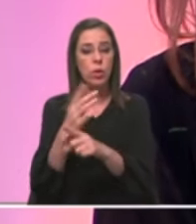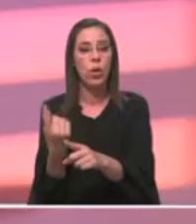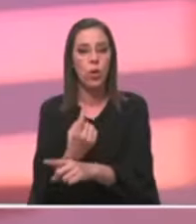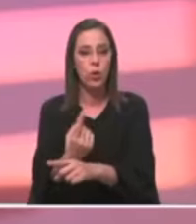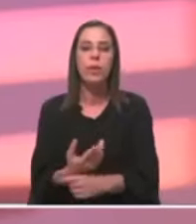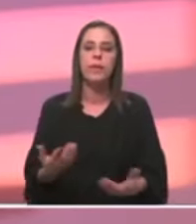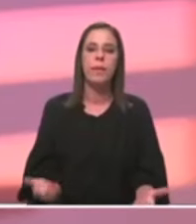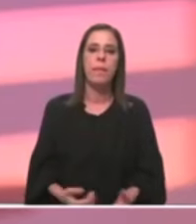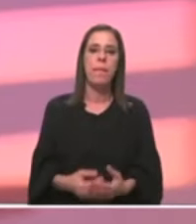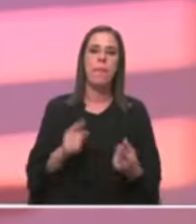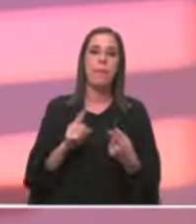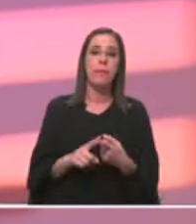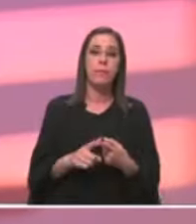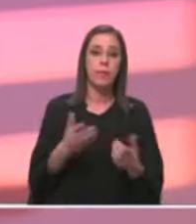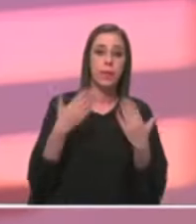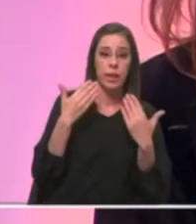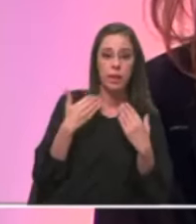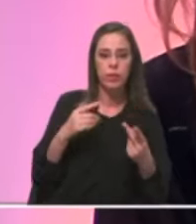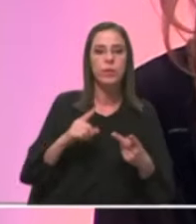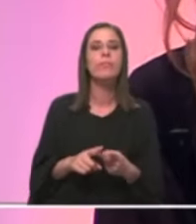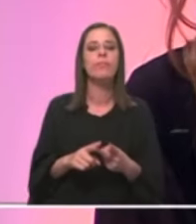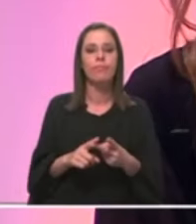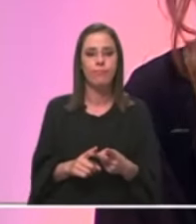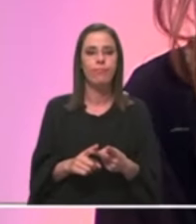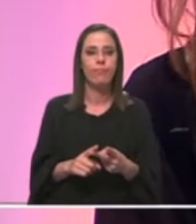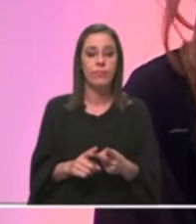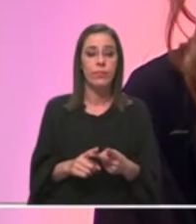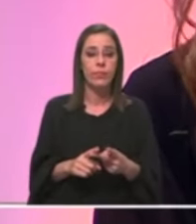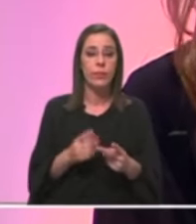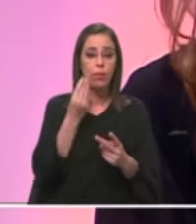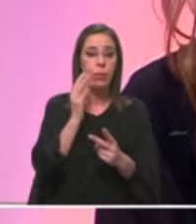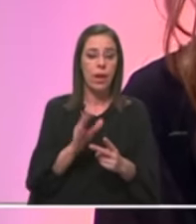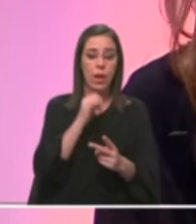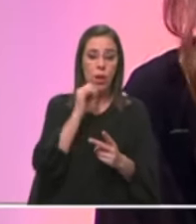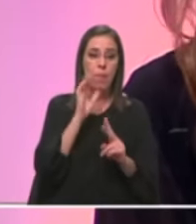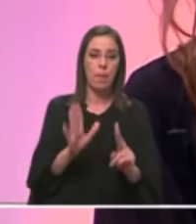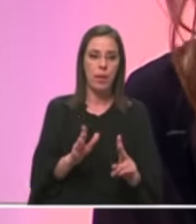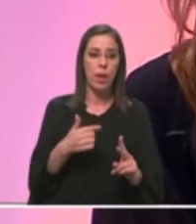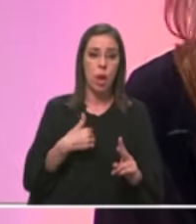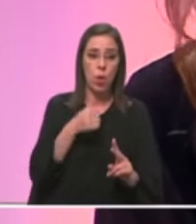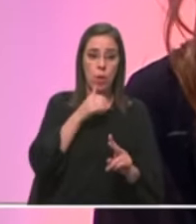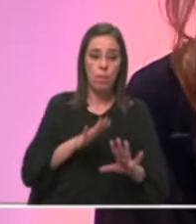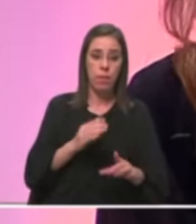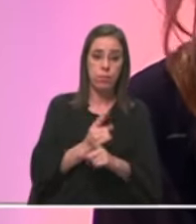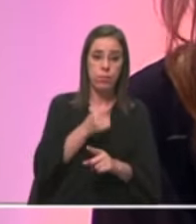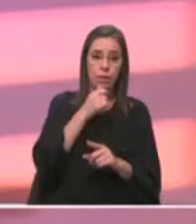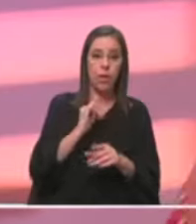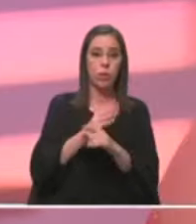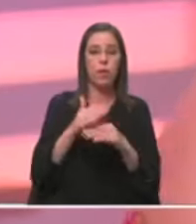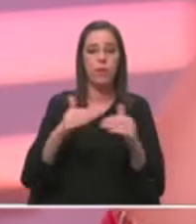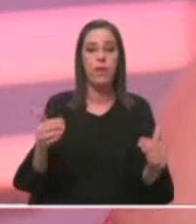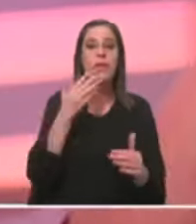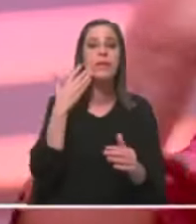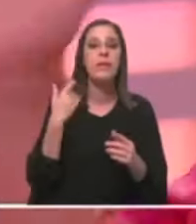coisas ou seja eh dá calores o isto isto é os estereótipos menopausa eu estou na menopausa também noutra fase da